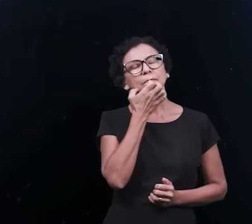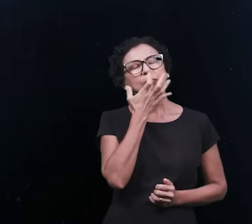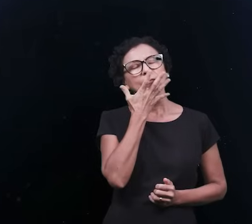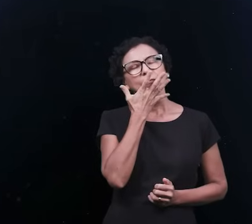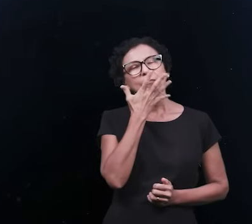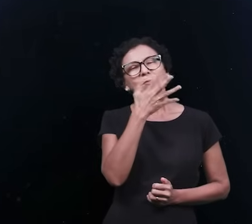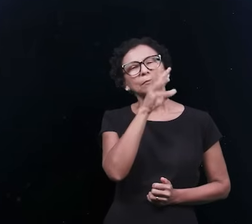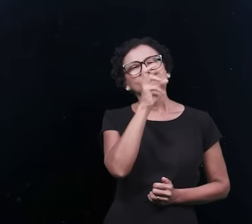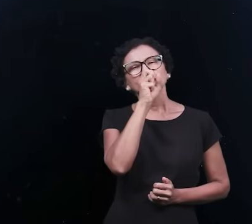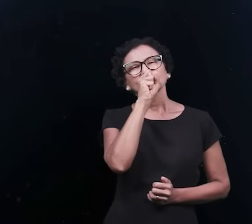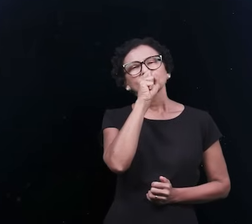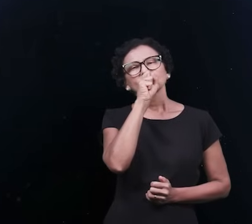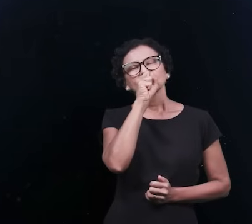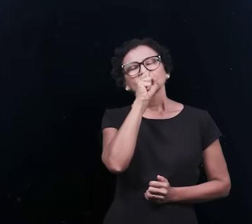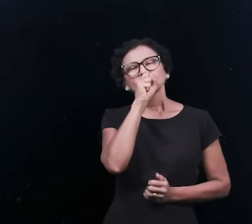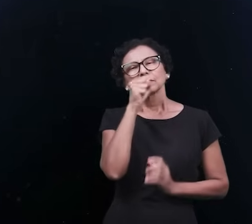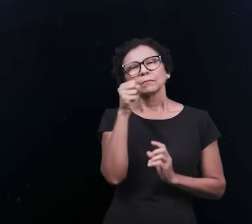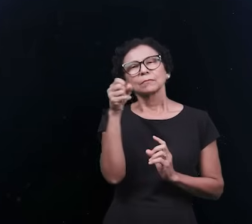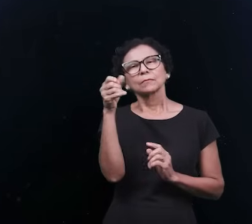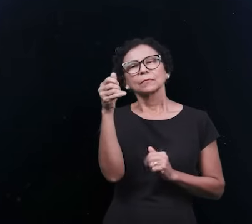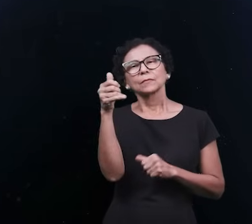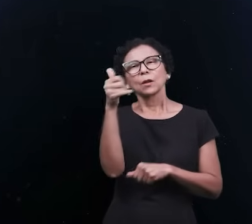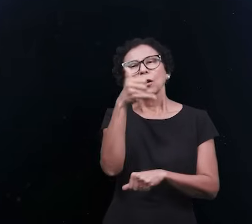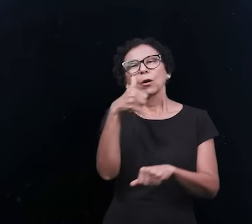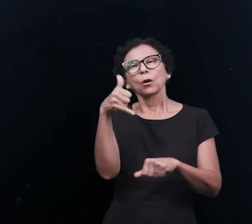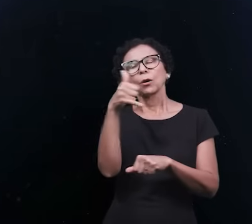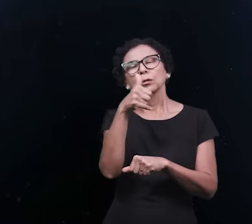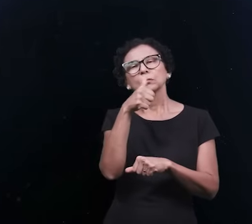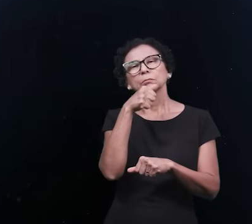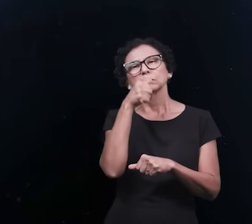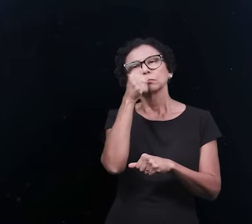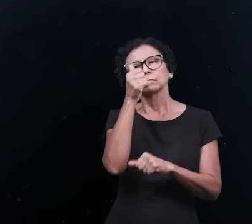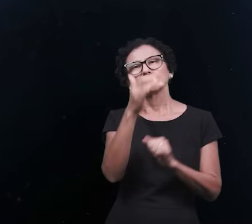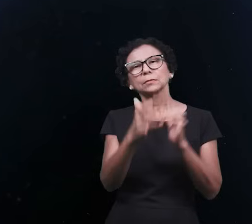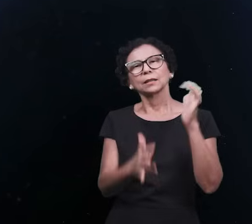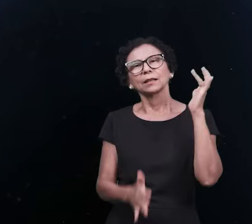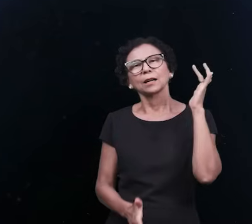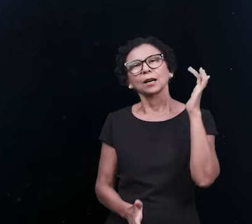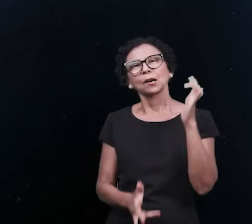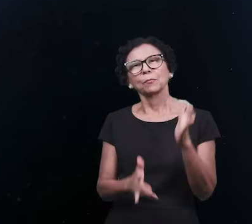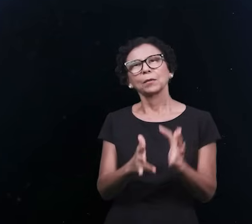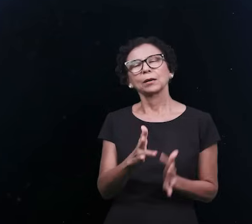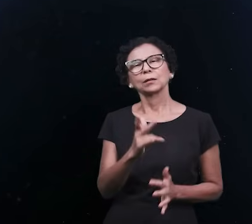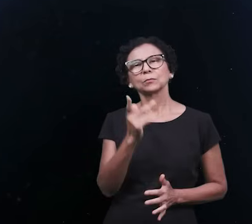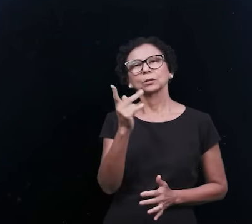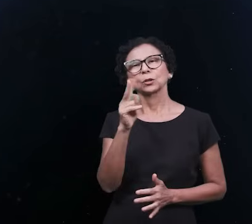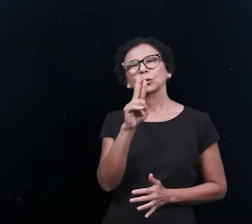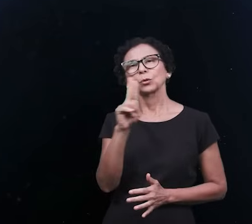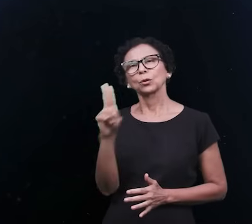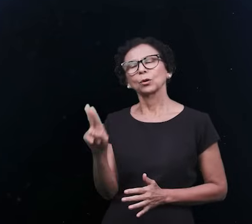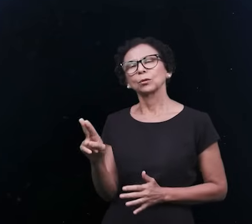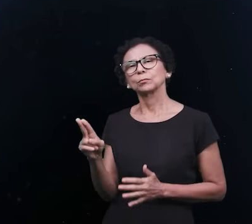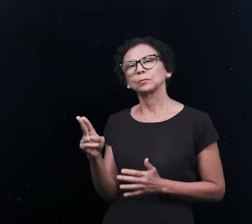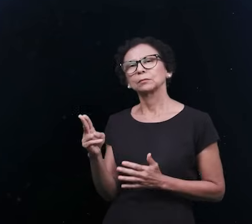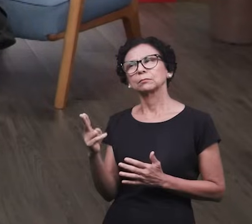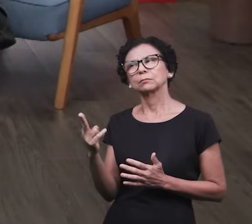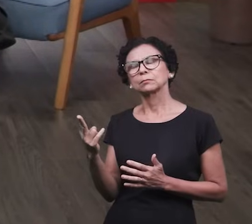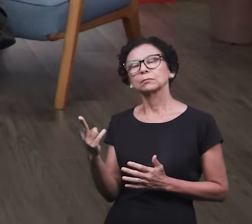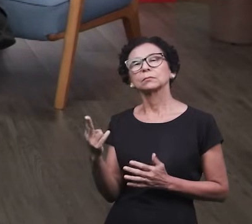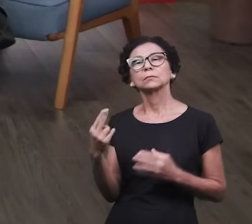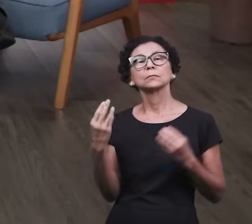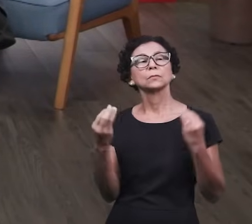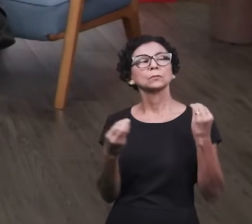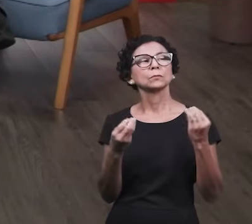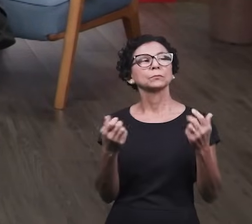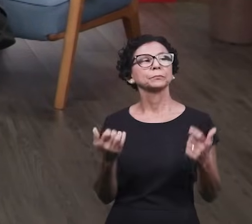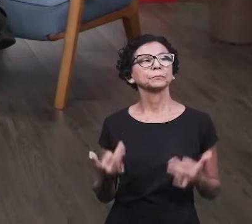bons os teus ungüentos, como unguento derramado é o teu nome. Muito bem, como é que a gente